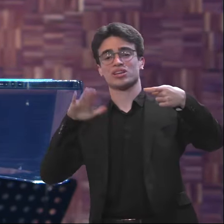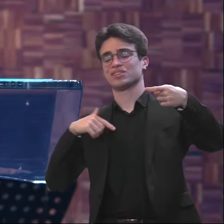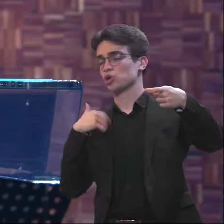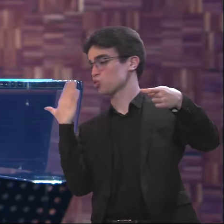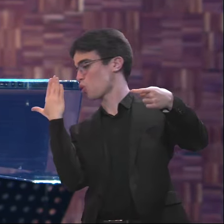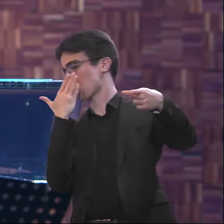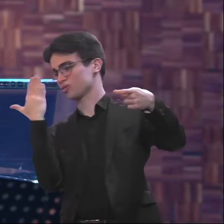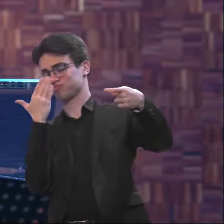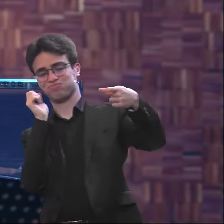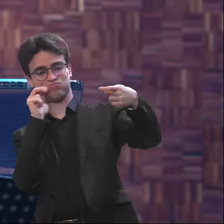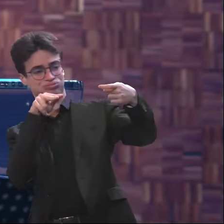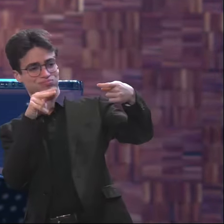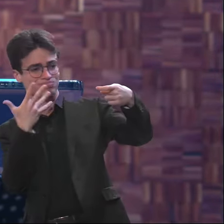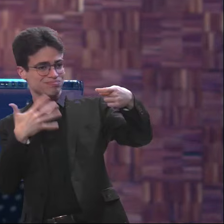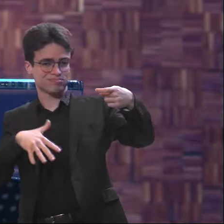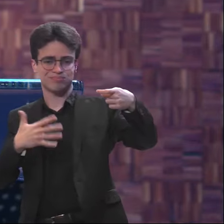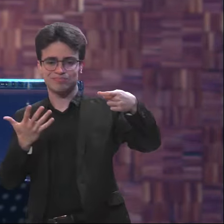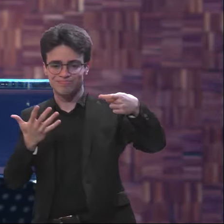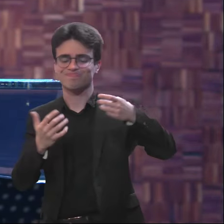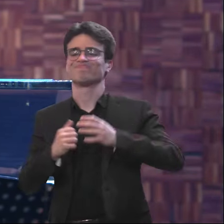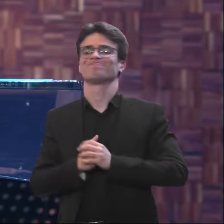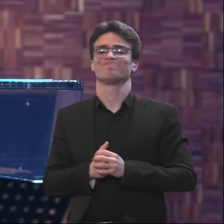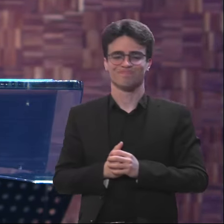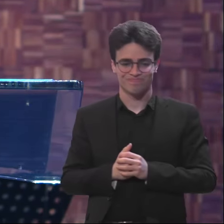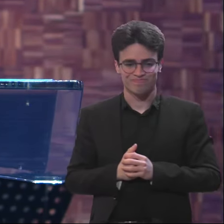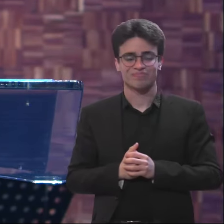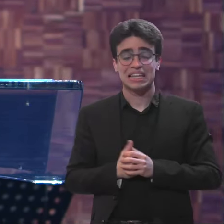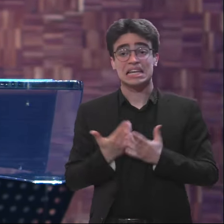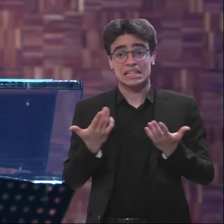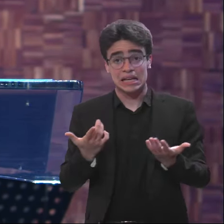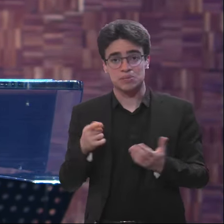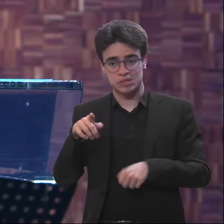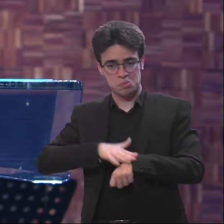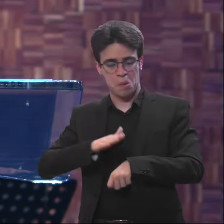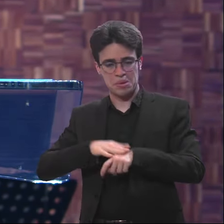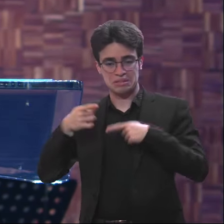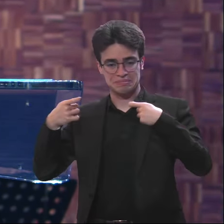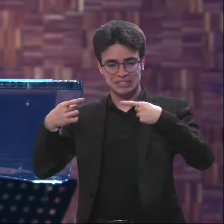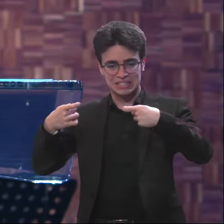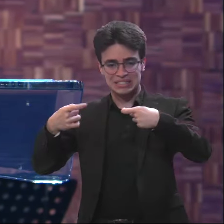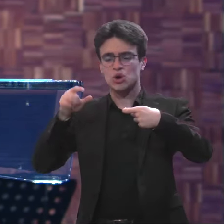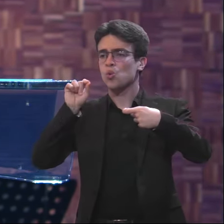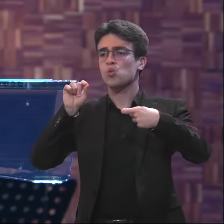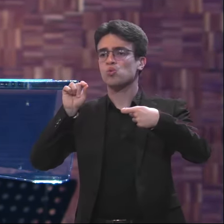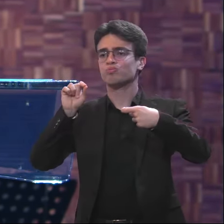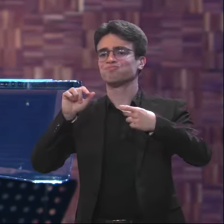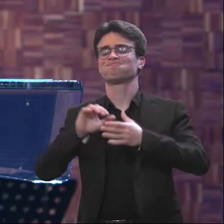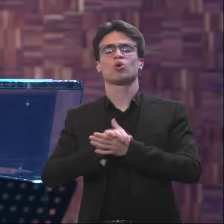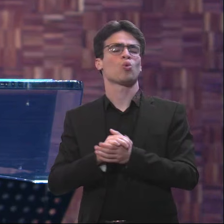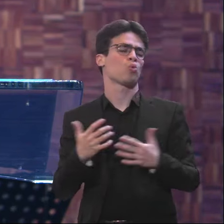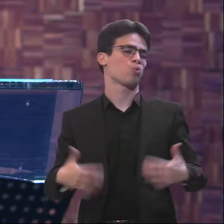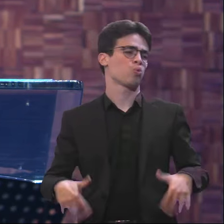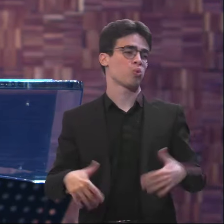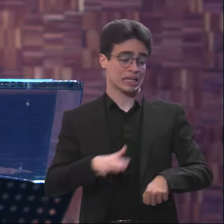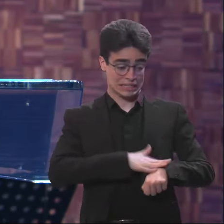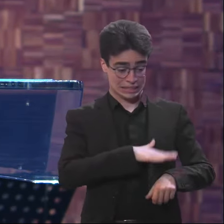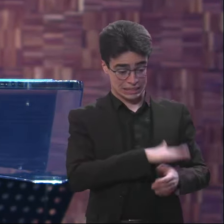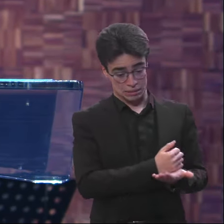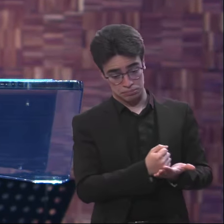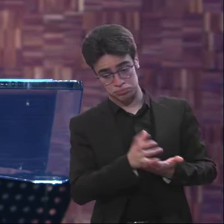batalha, o tempo é nosso principal inimigo. Se demorarmos demais para perceber o que